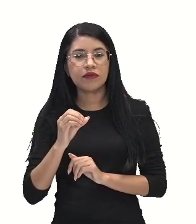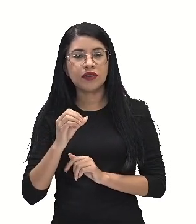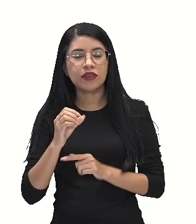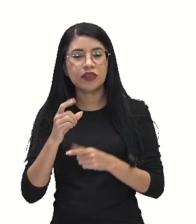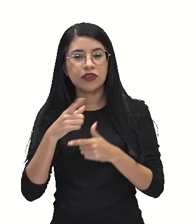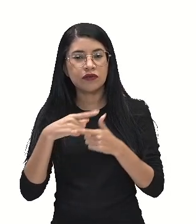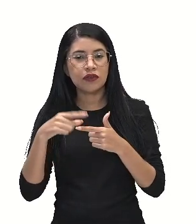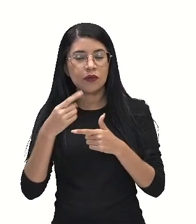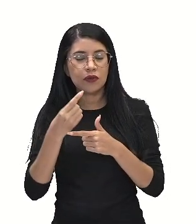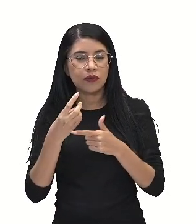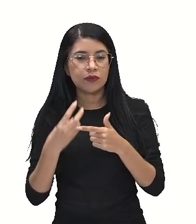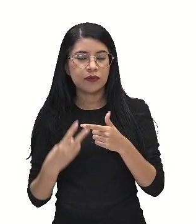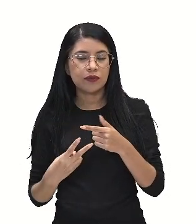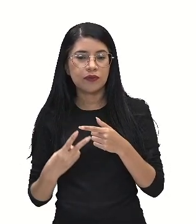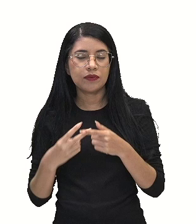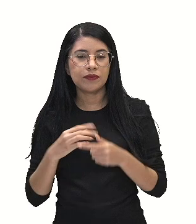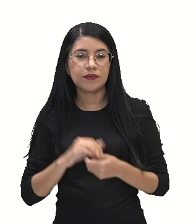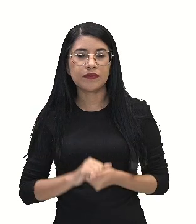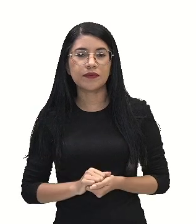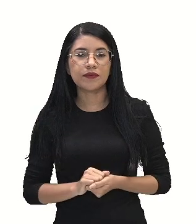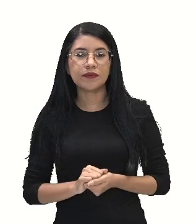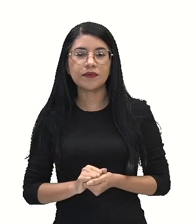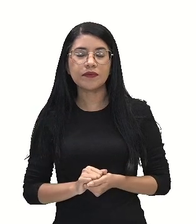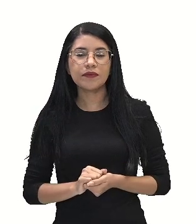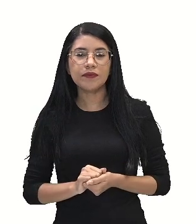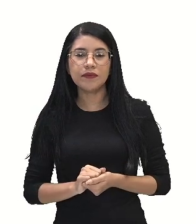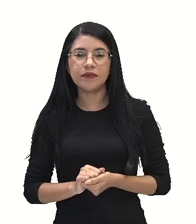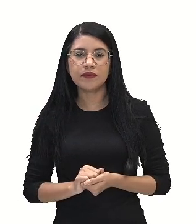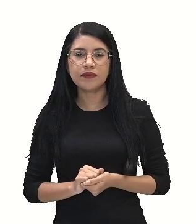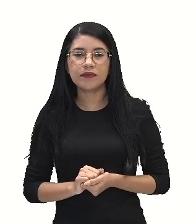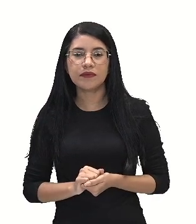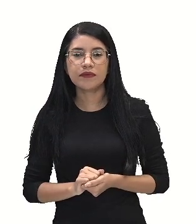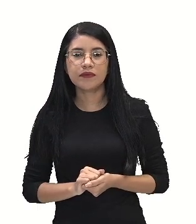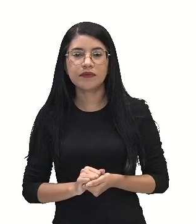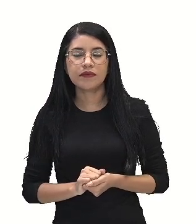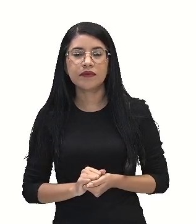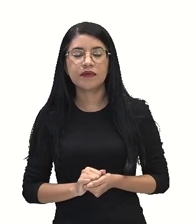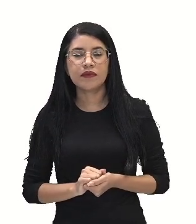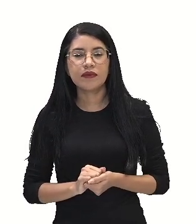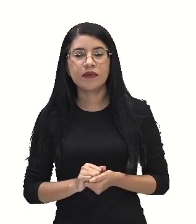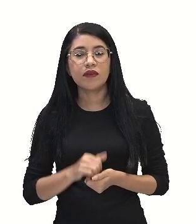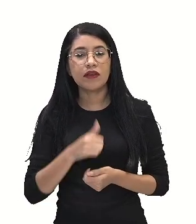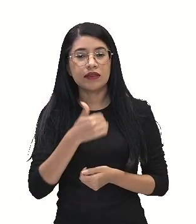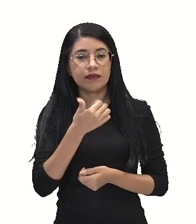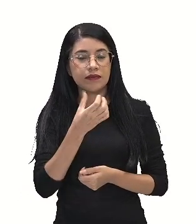150, metade de 20 é 10. Então, 150 mais 10, 160.